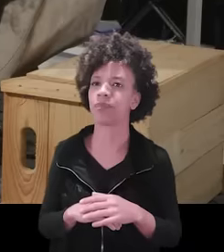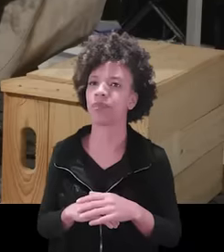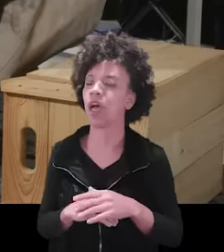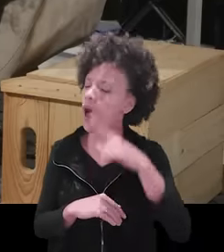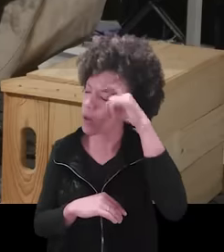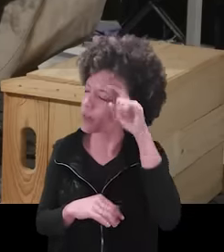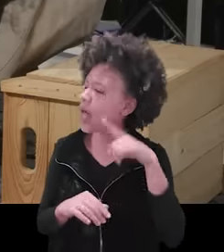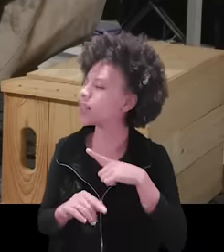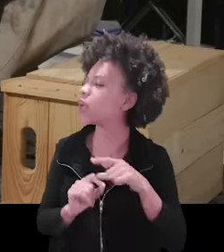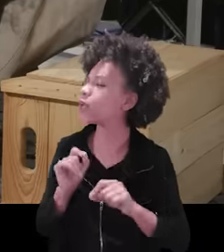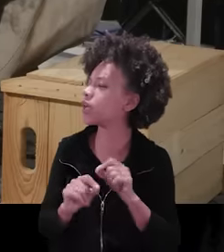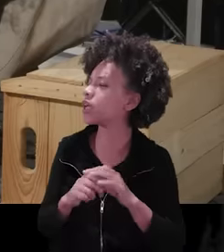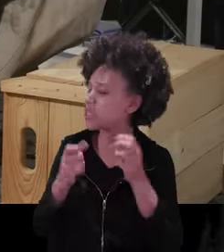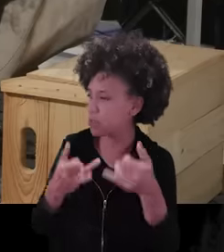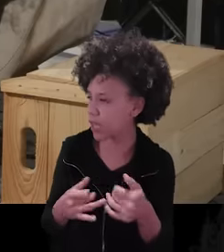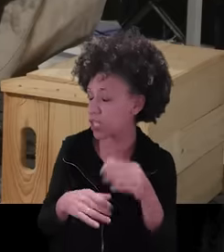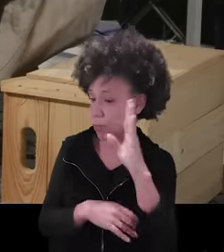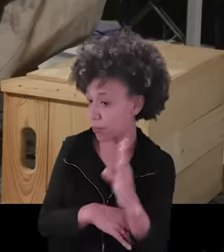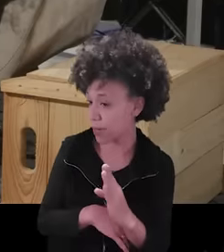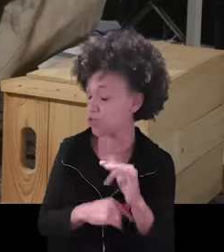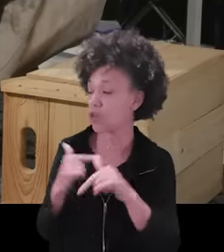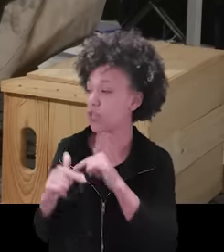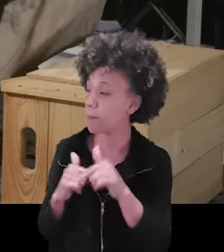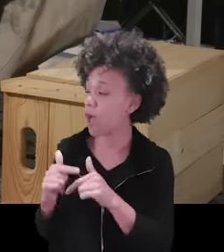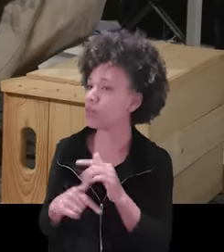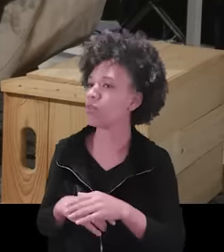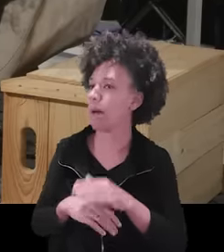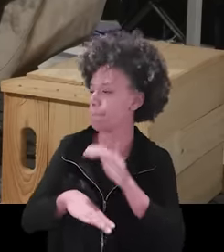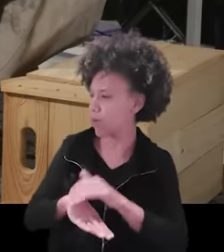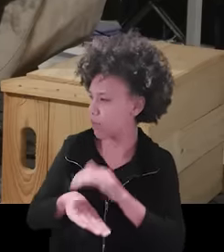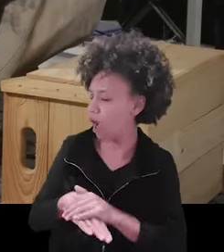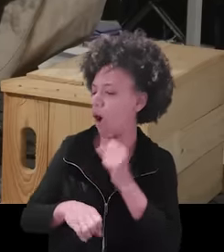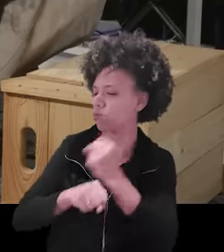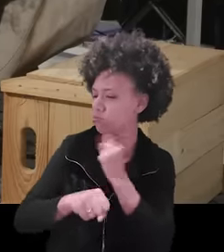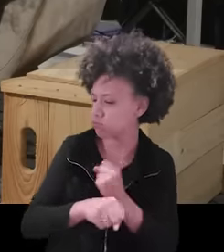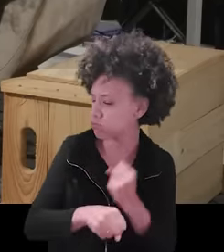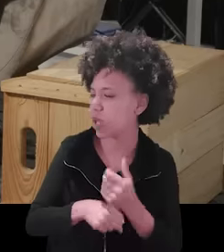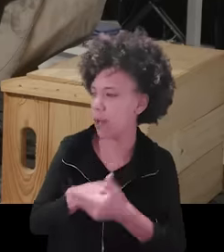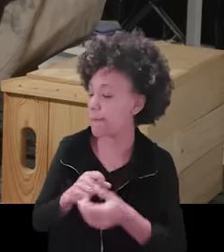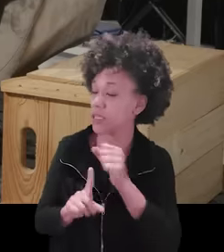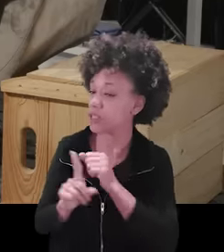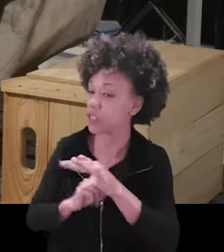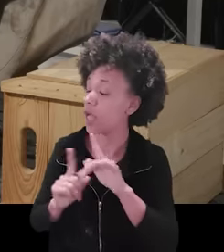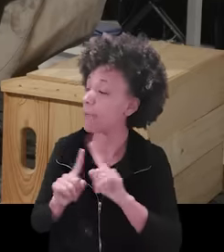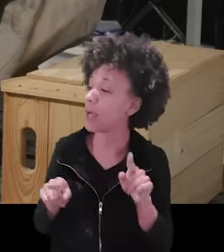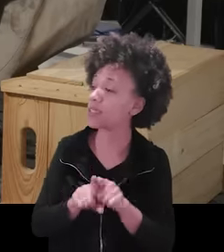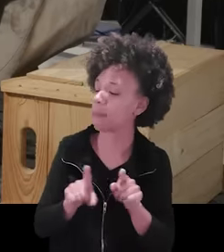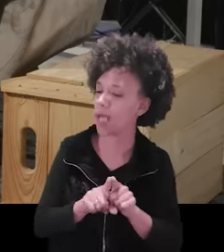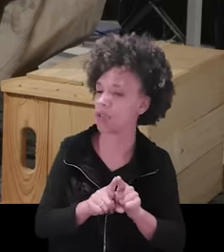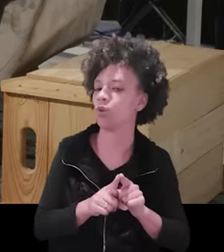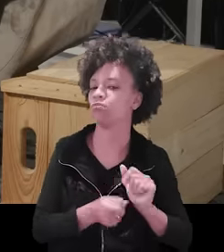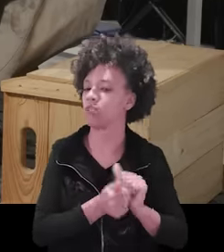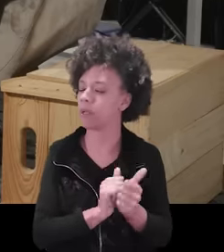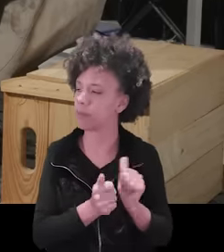o mal tem que tomar uma coisa que a gente fala dos brasileiros de trabalho manual nessa coisa mais base da sociedade mas